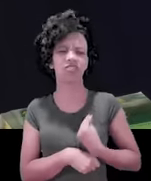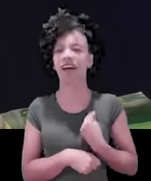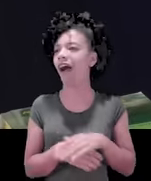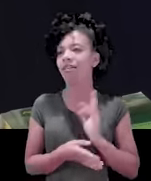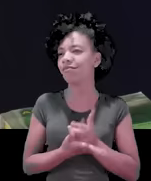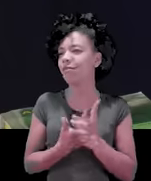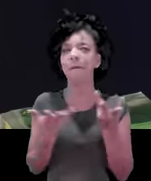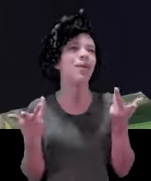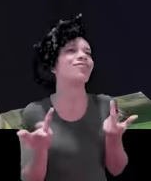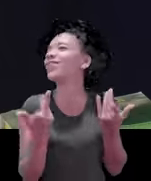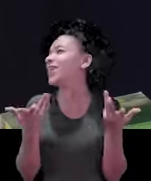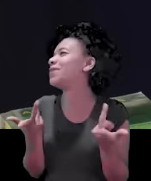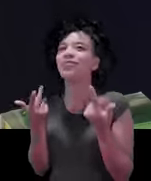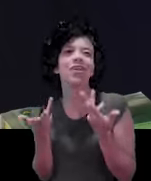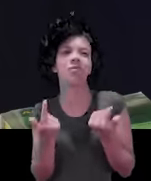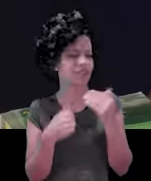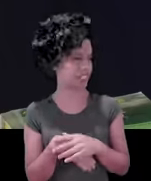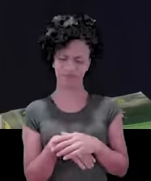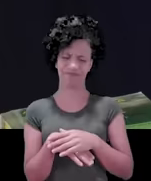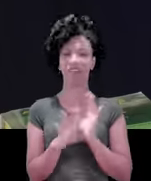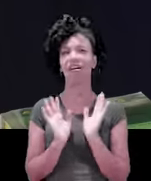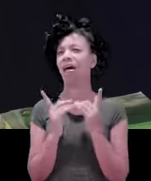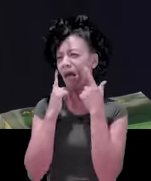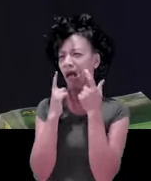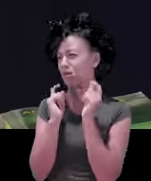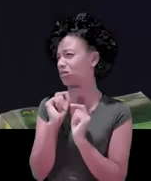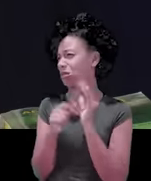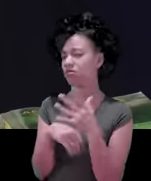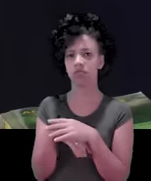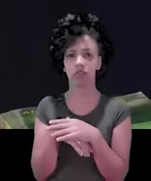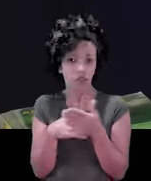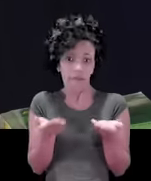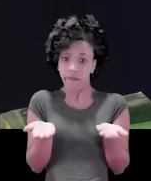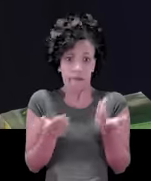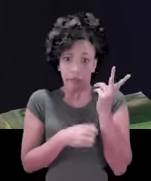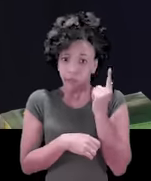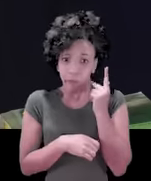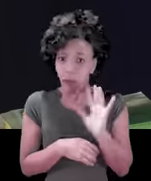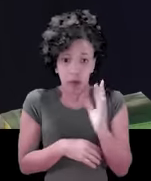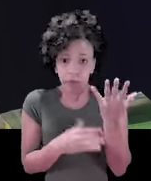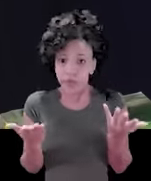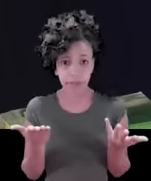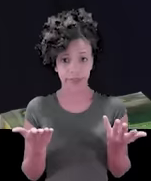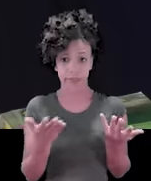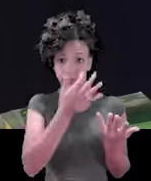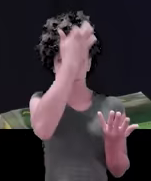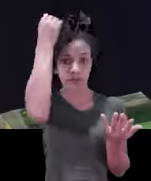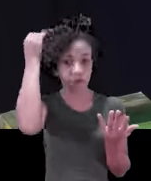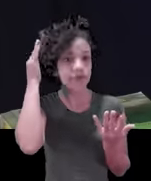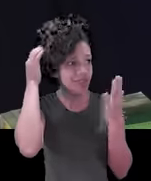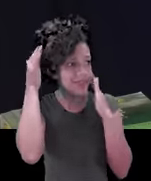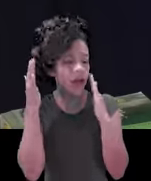vida vai ser toda hora automático olha vai ser de boa eu ia acontecer isso comigo valeu Wesley coisa não acontece bicho